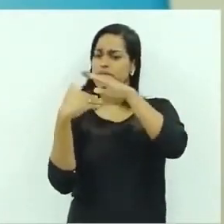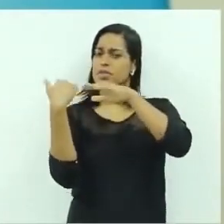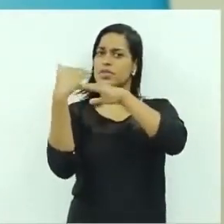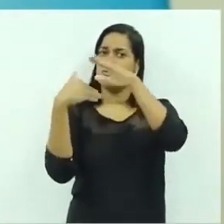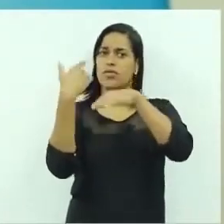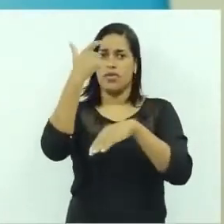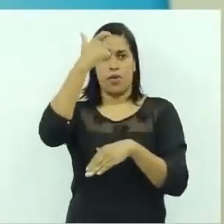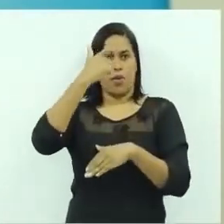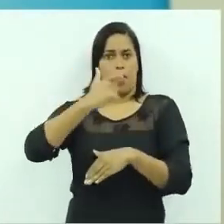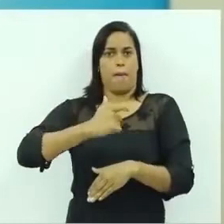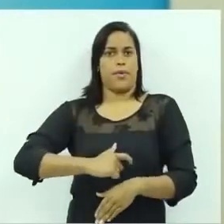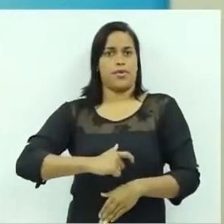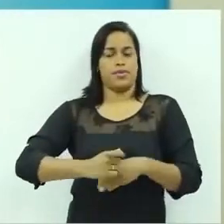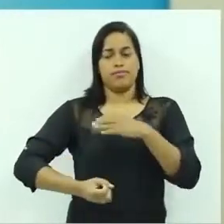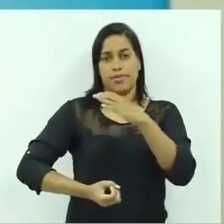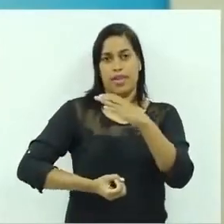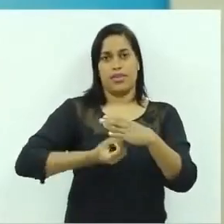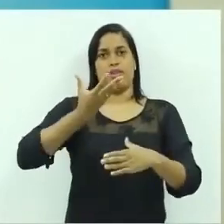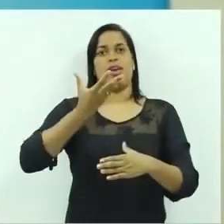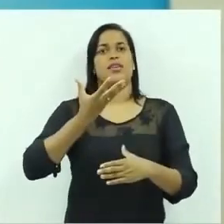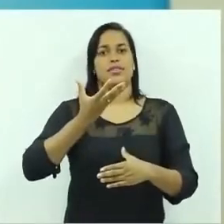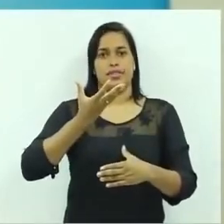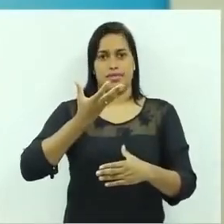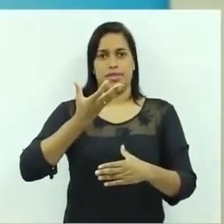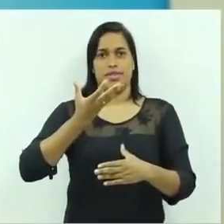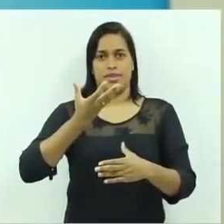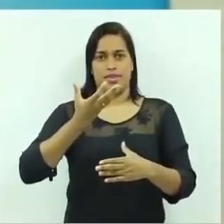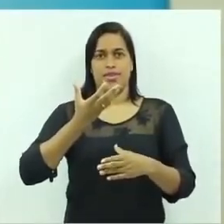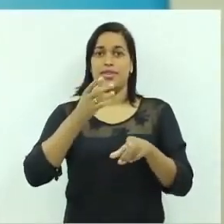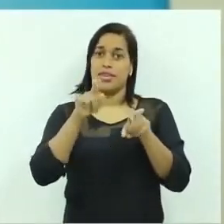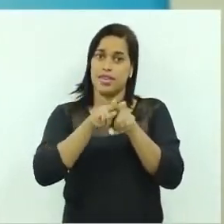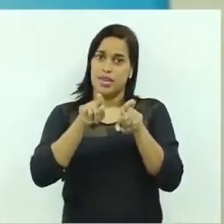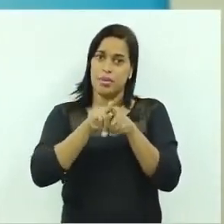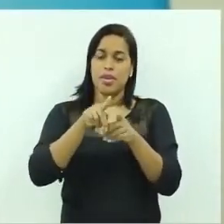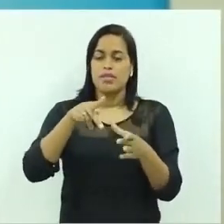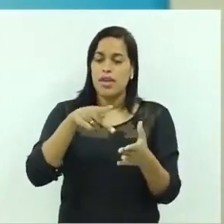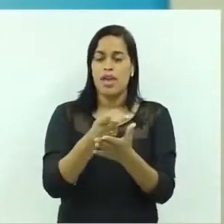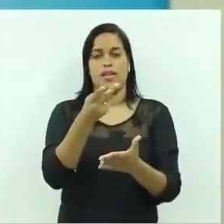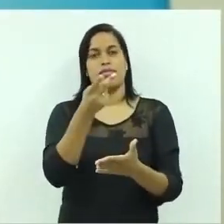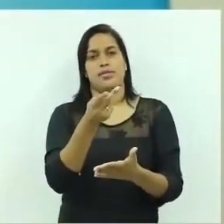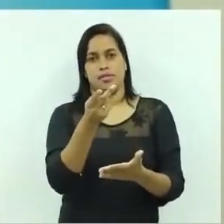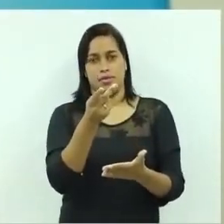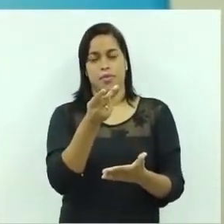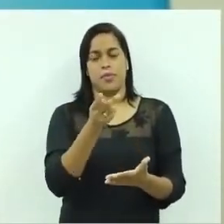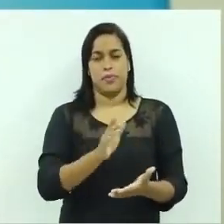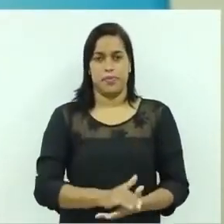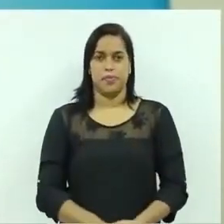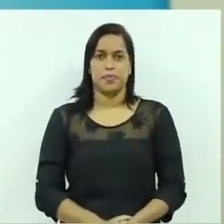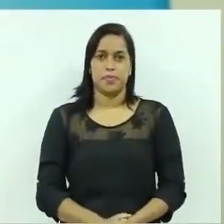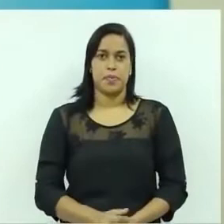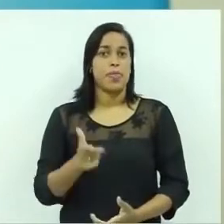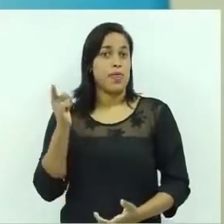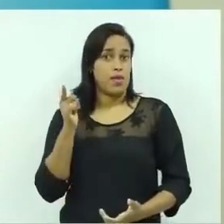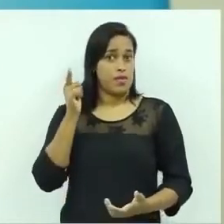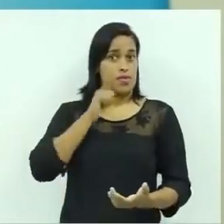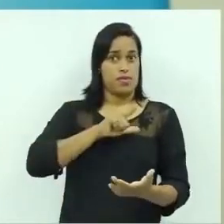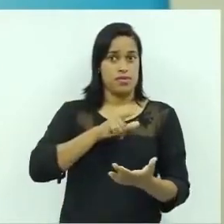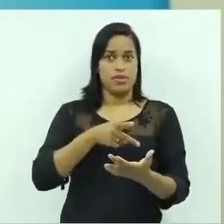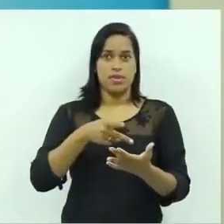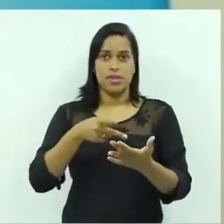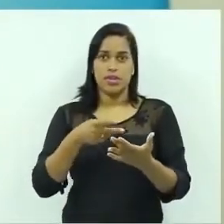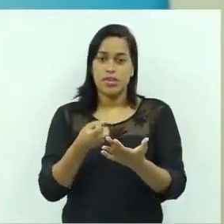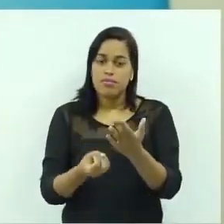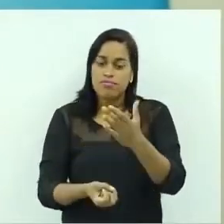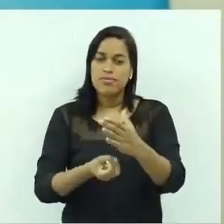desenvolver o comportamento de criatividade com o de realizador. Vamos conseguir criar